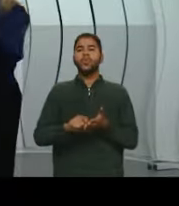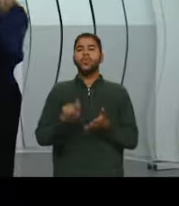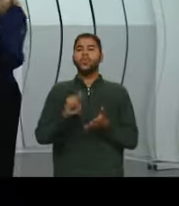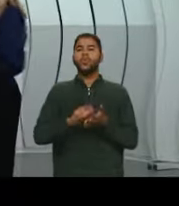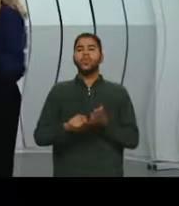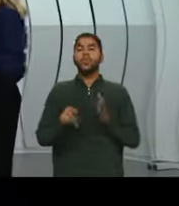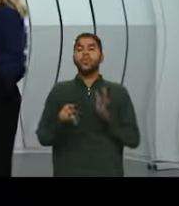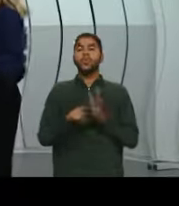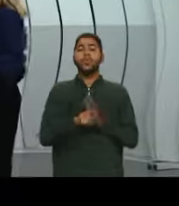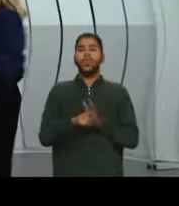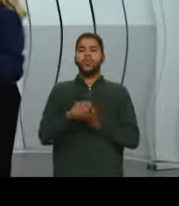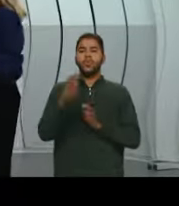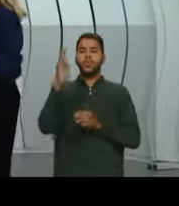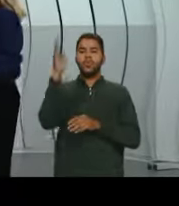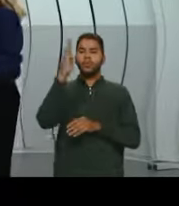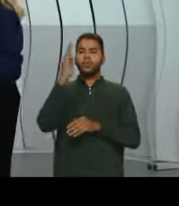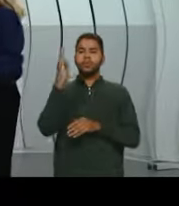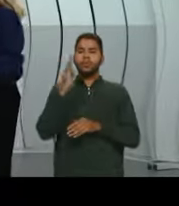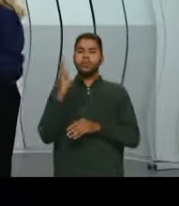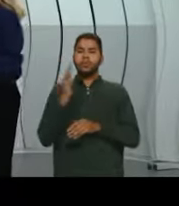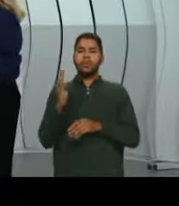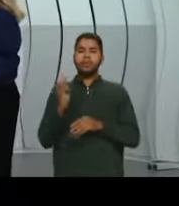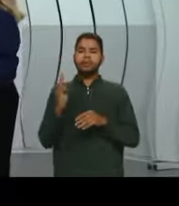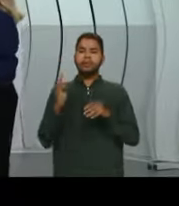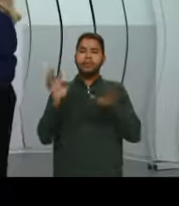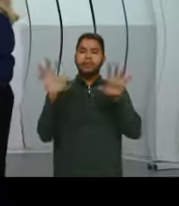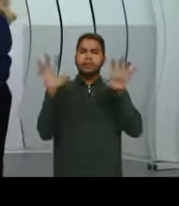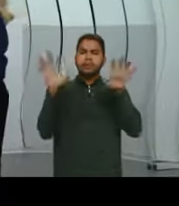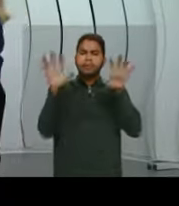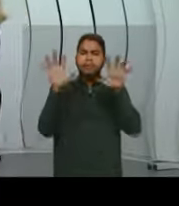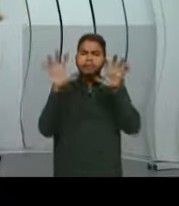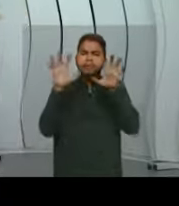do Brasil. Então,